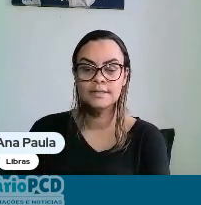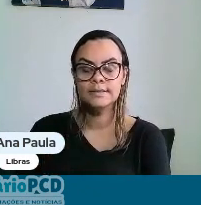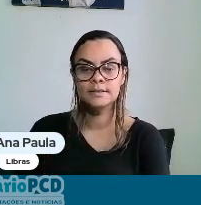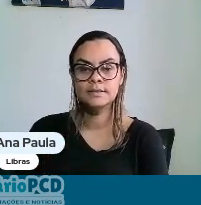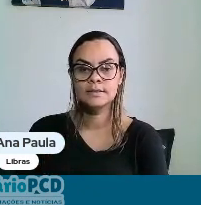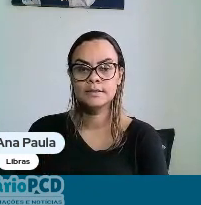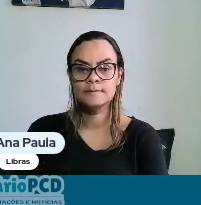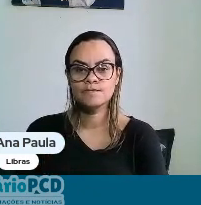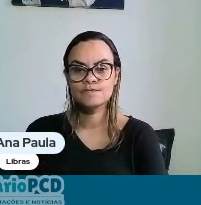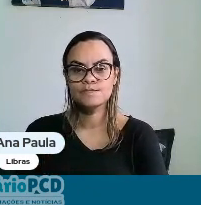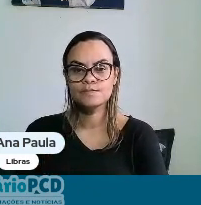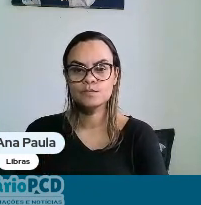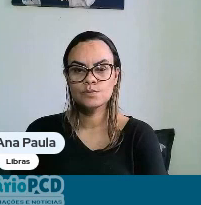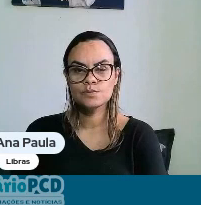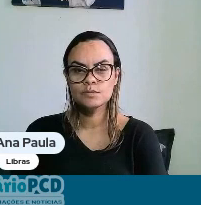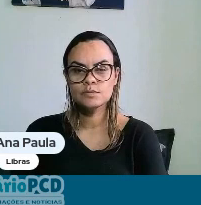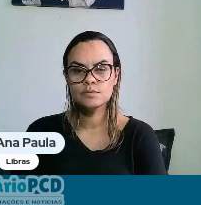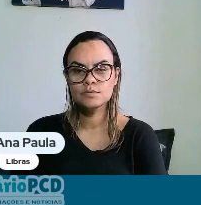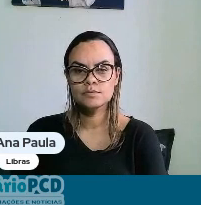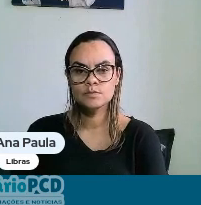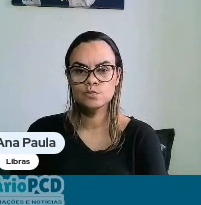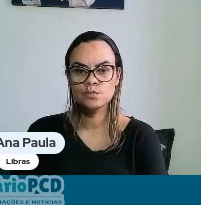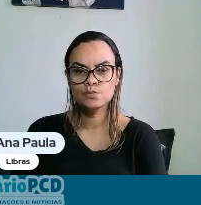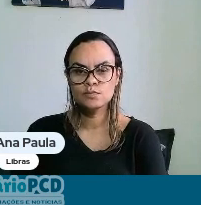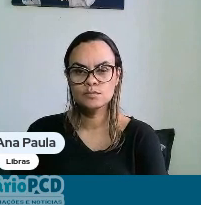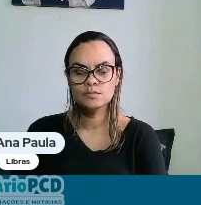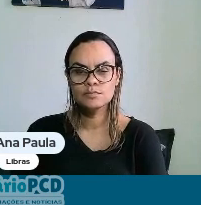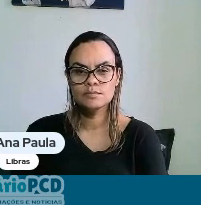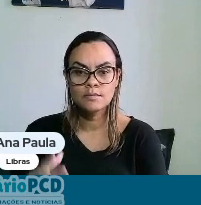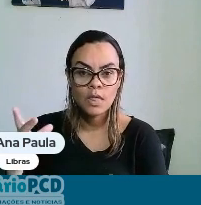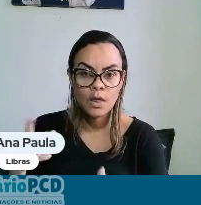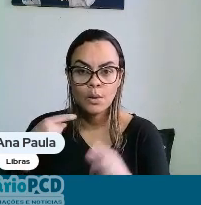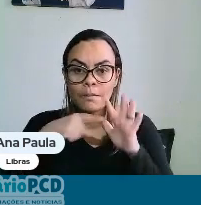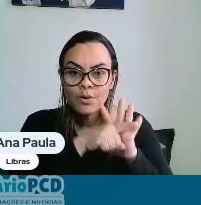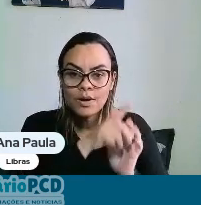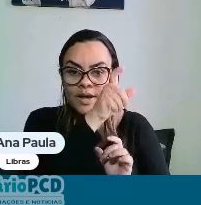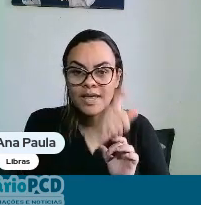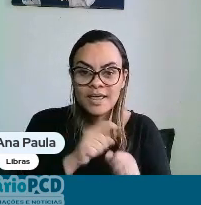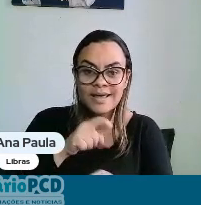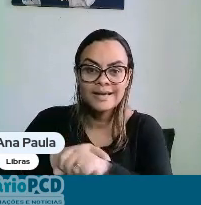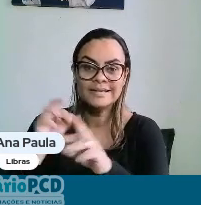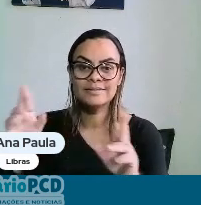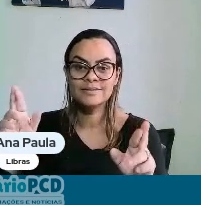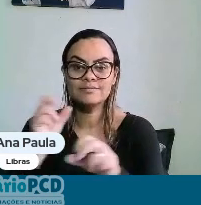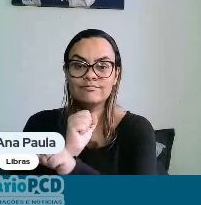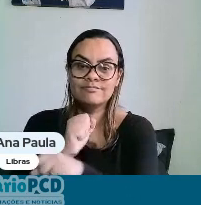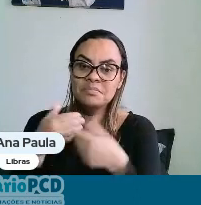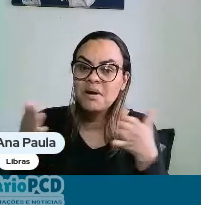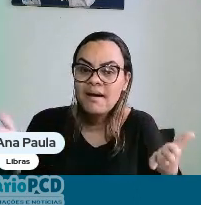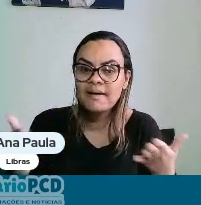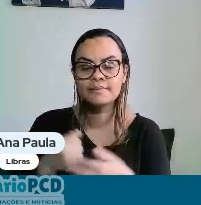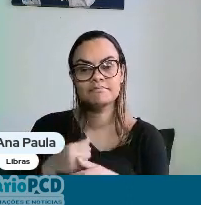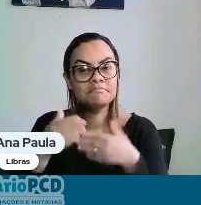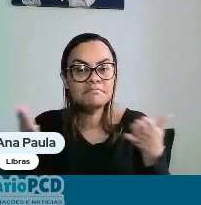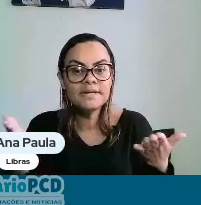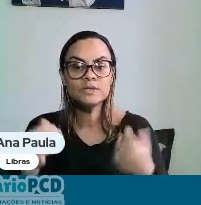que era o que tinha orientado. E agora, quanto tempo eu vou esperar? Disse, não, está aberta. Está aberta.